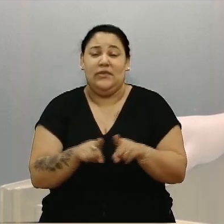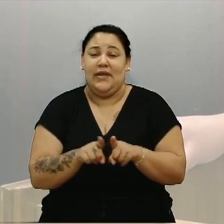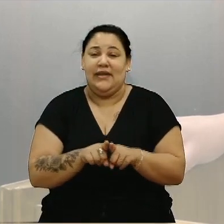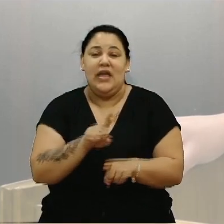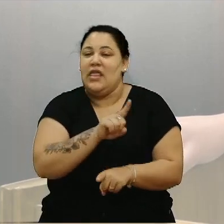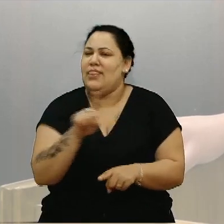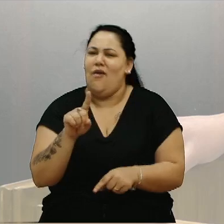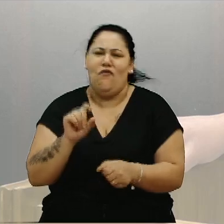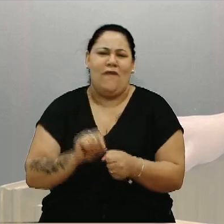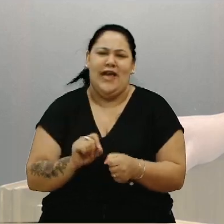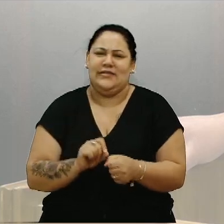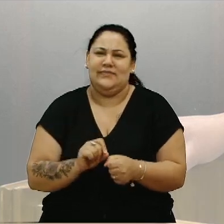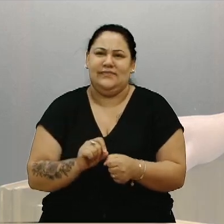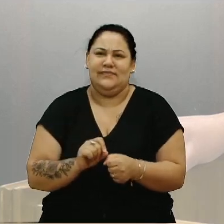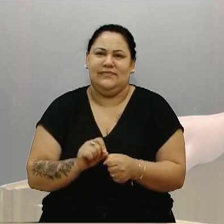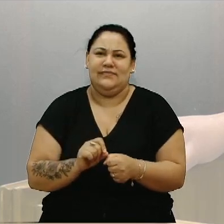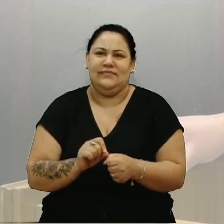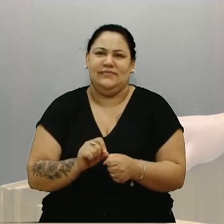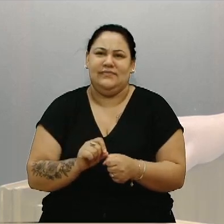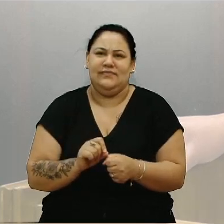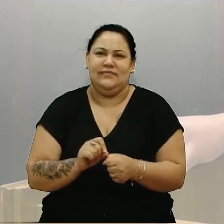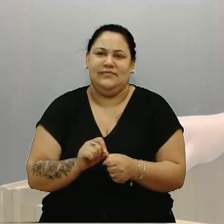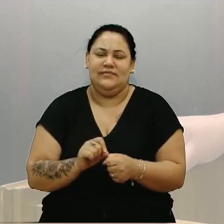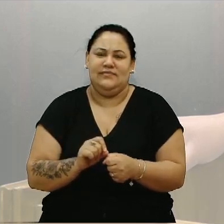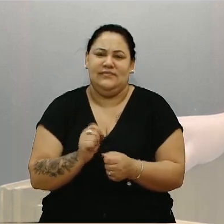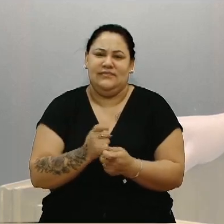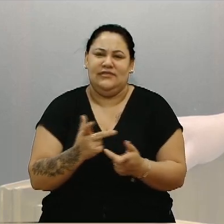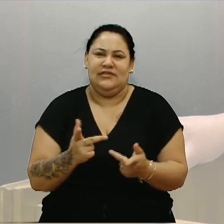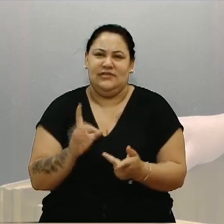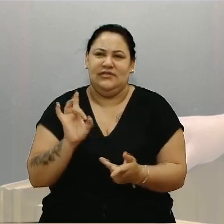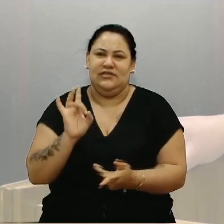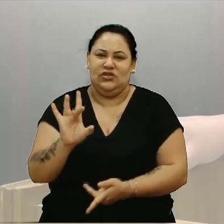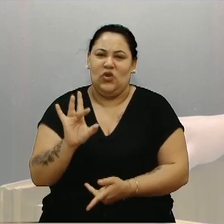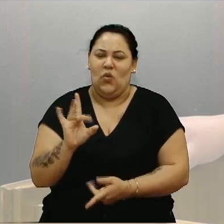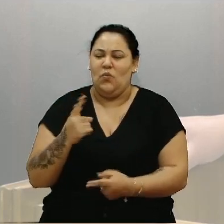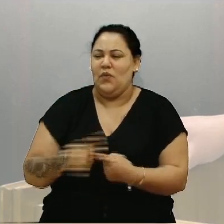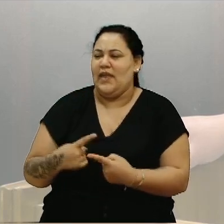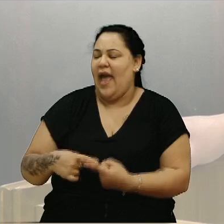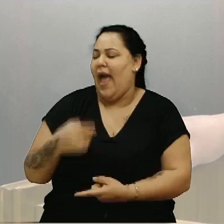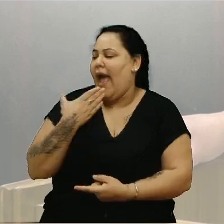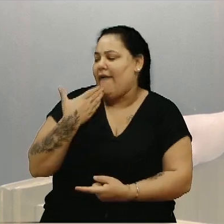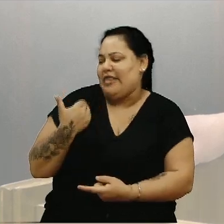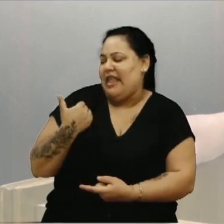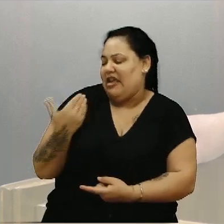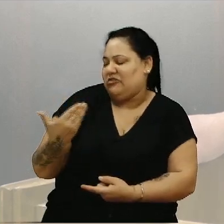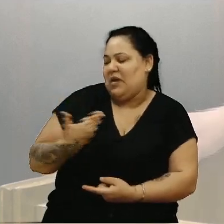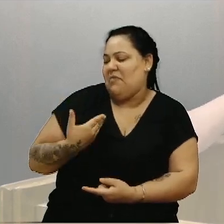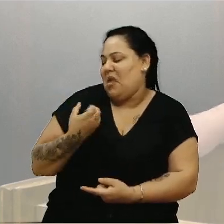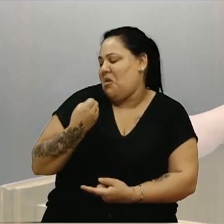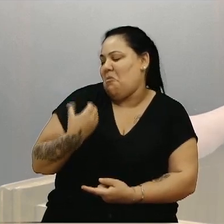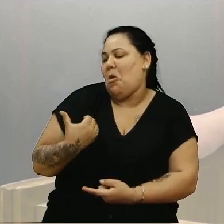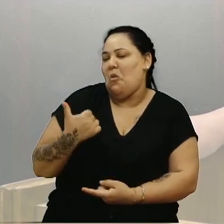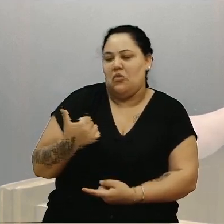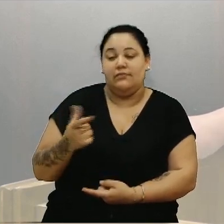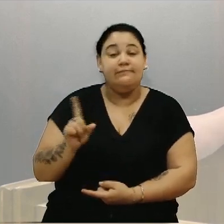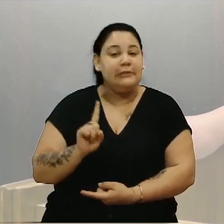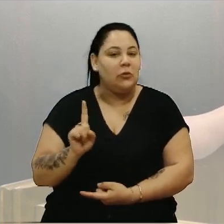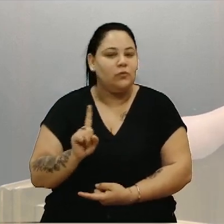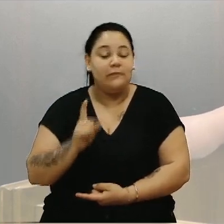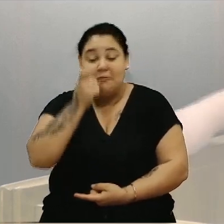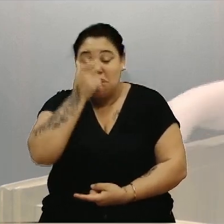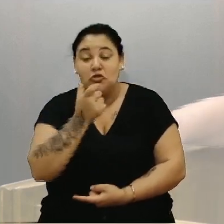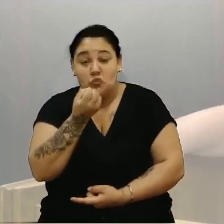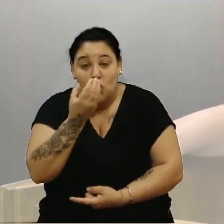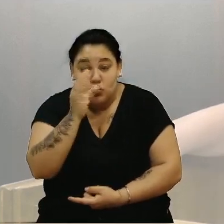faz fazendo as coisas apenas quando nos convém. Eu acho muito bom que